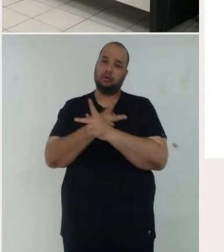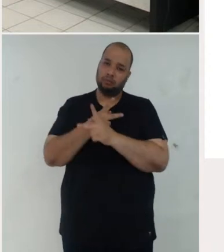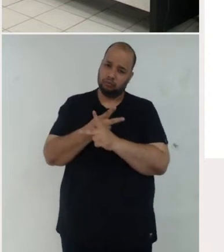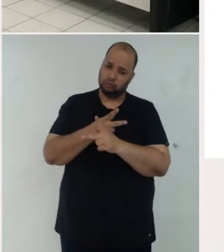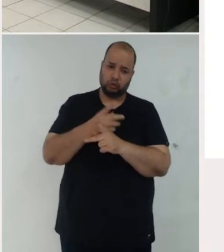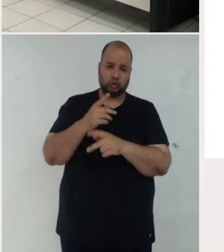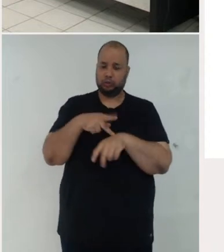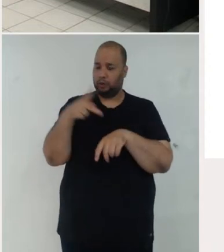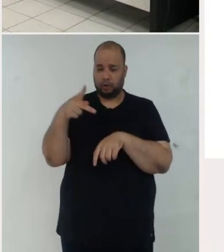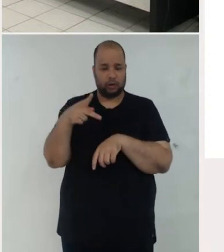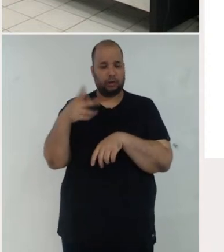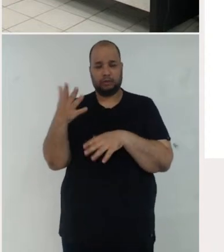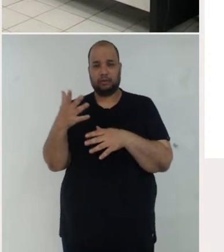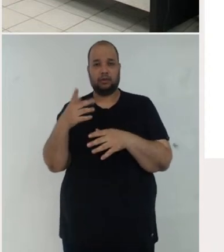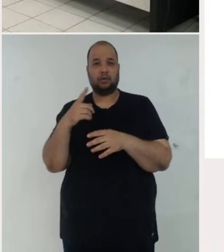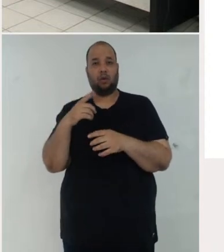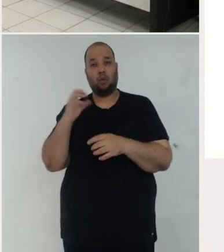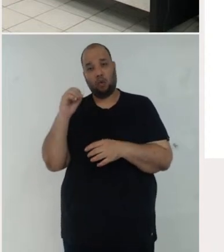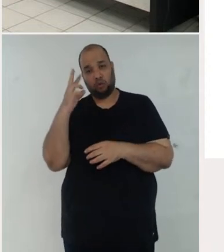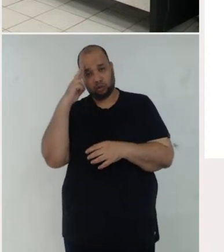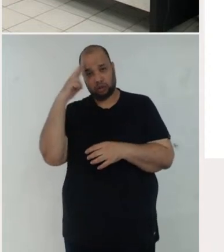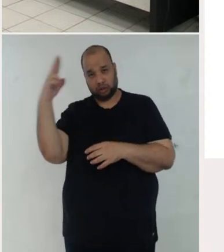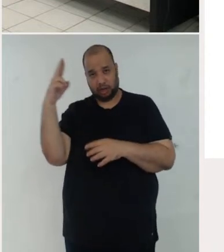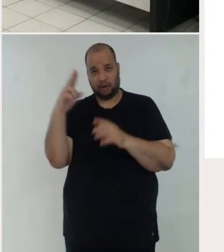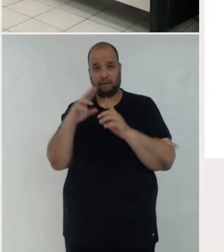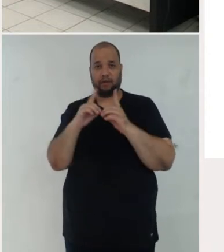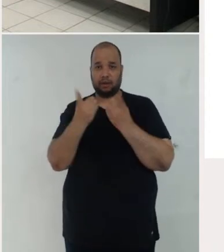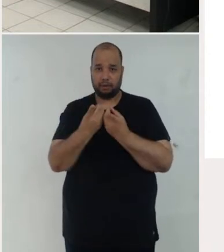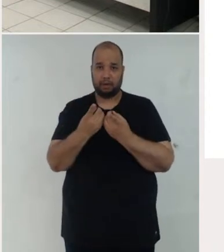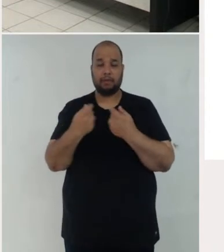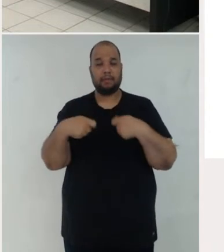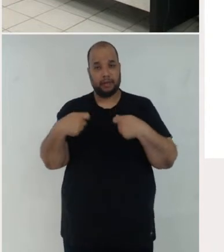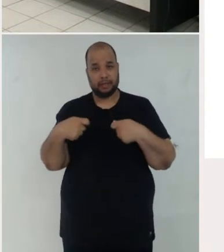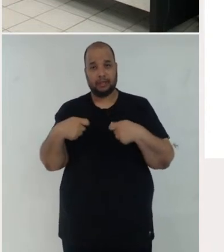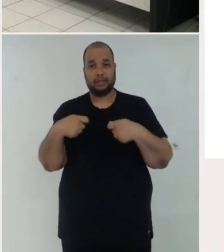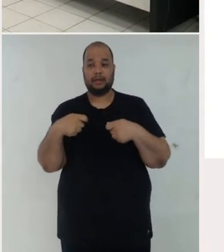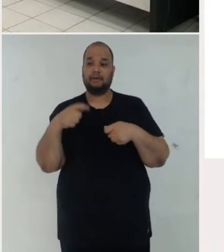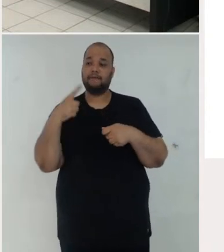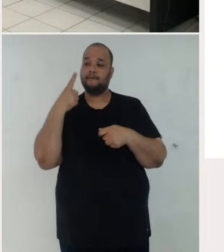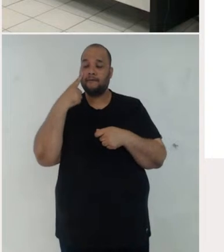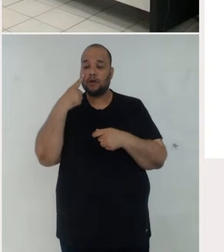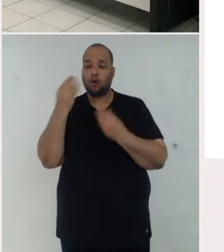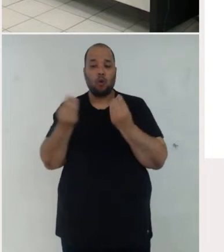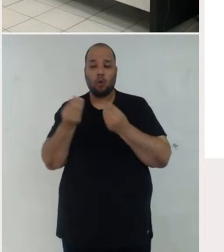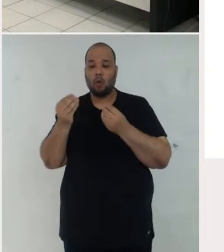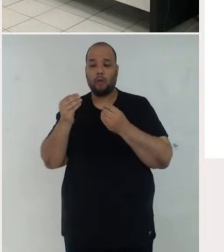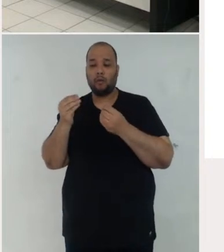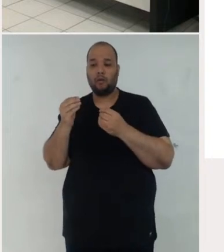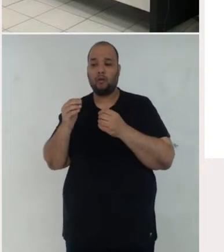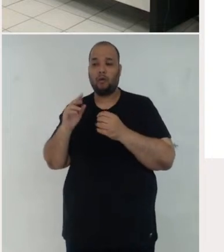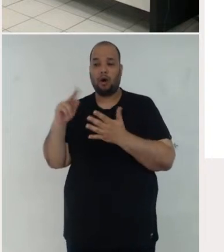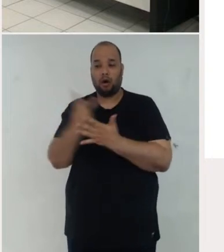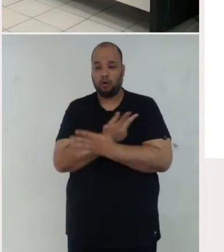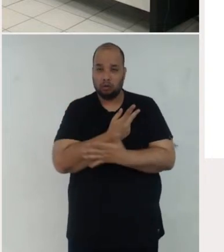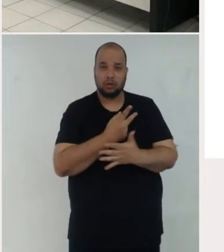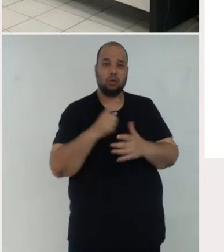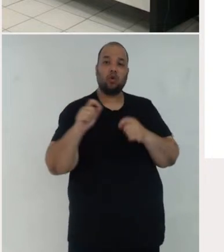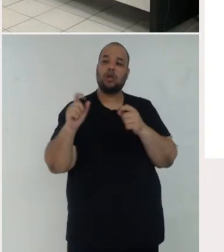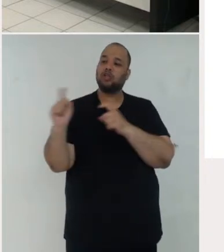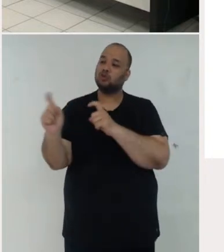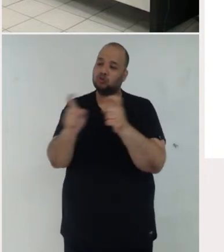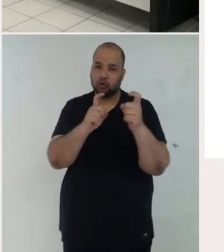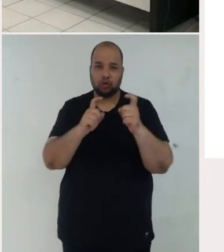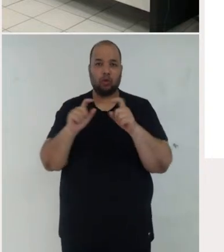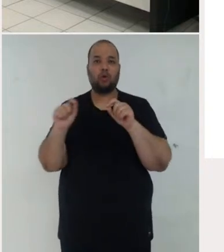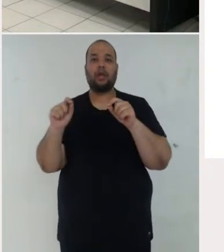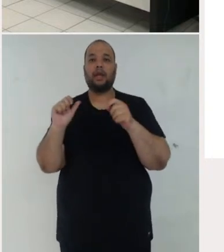ou chefe de departamento, ele tem que estar atento às demandas, o que acontece, né? O que está sendo discutido,